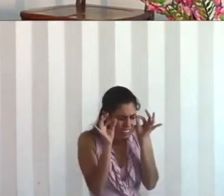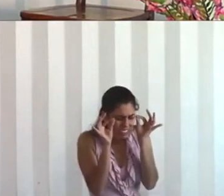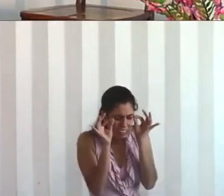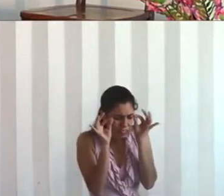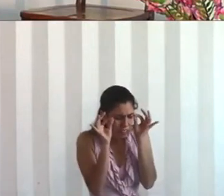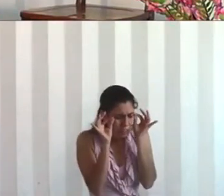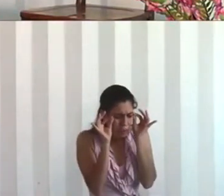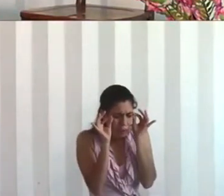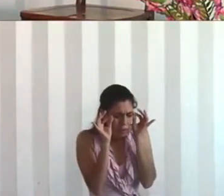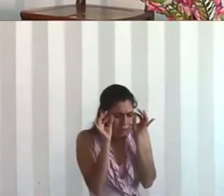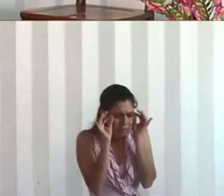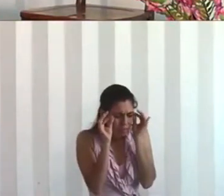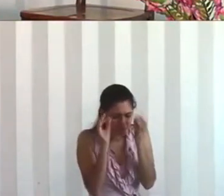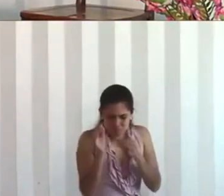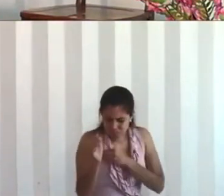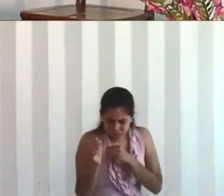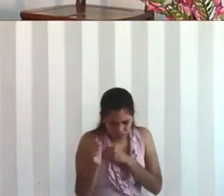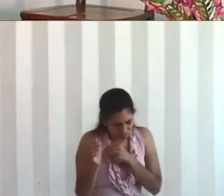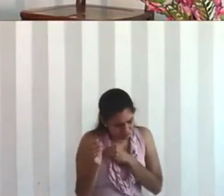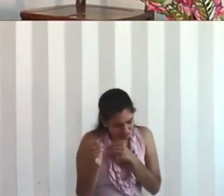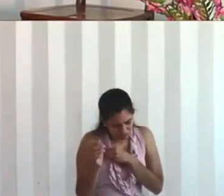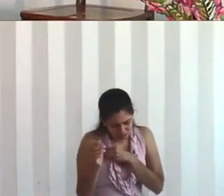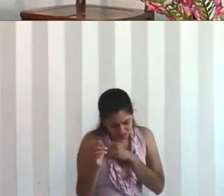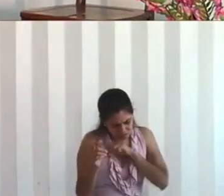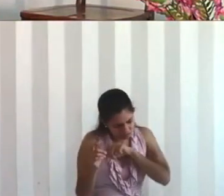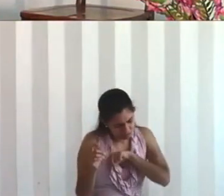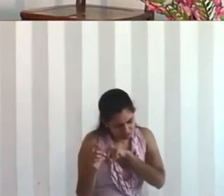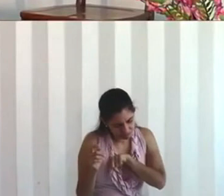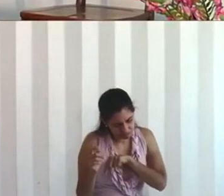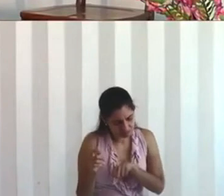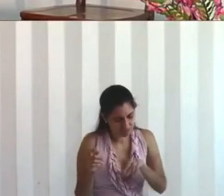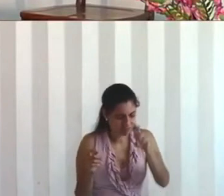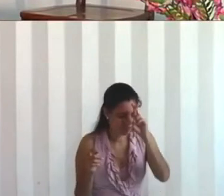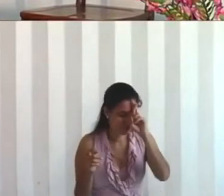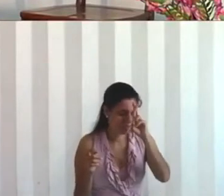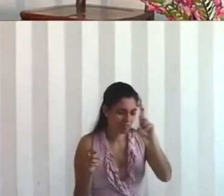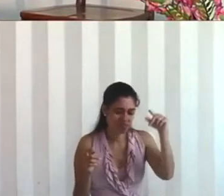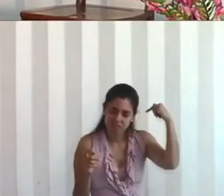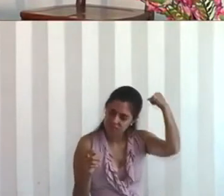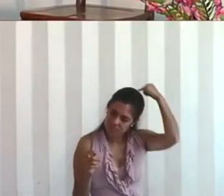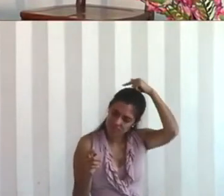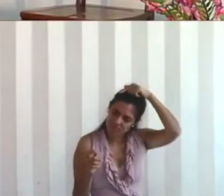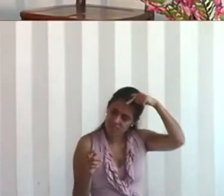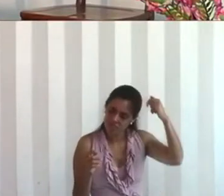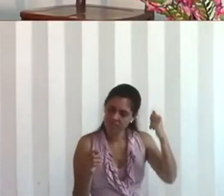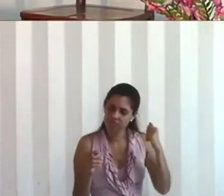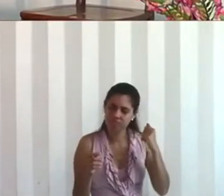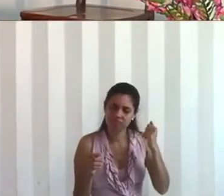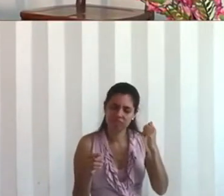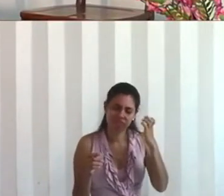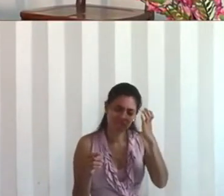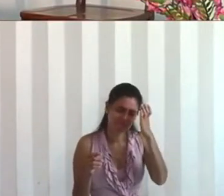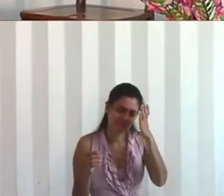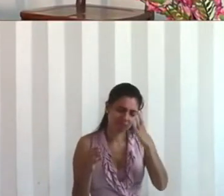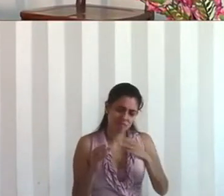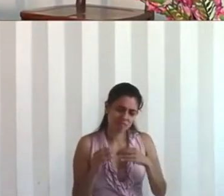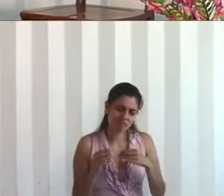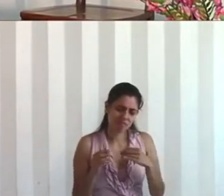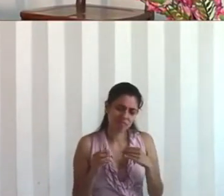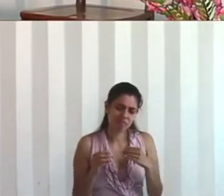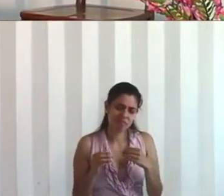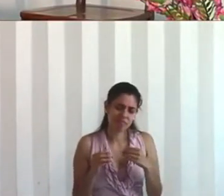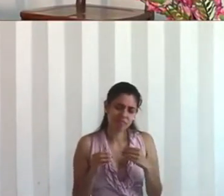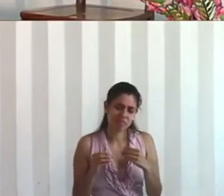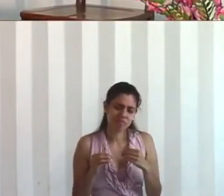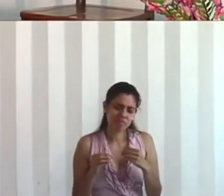tão comum, tão simples, e não é. Porque o Senhor é santo, o Senhor é majestoso, nós estamos diante do Senhor, glória seja dada a